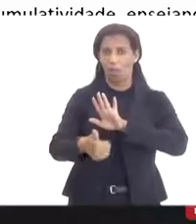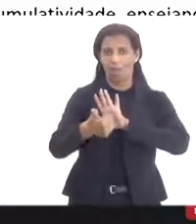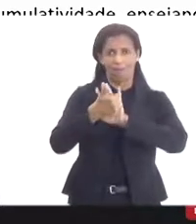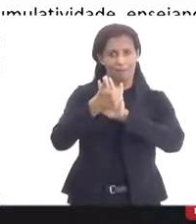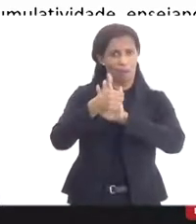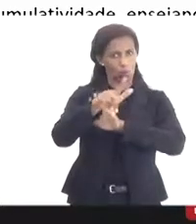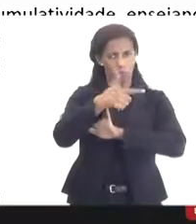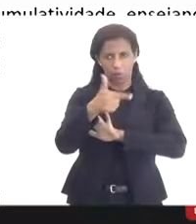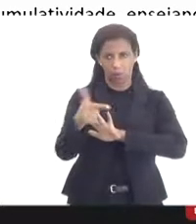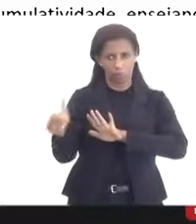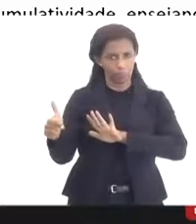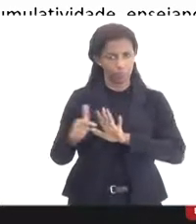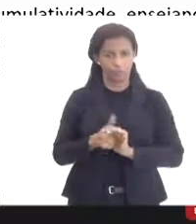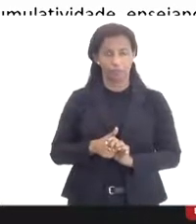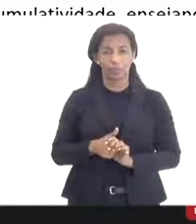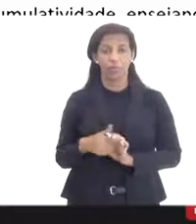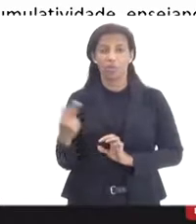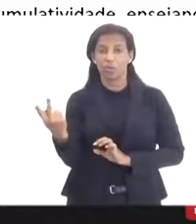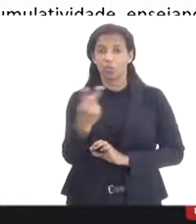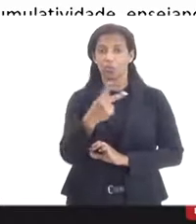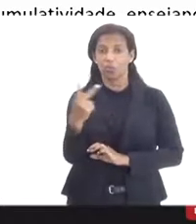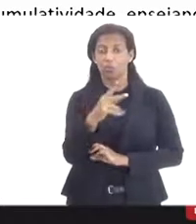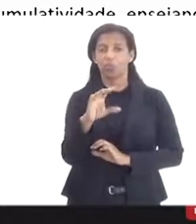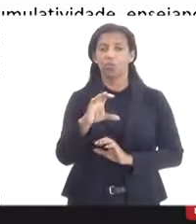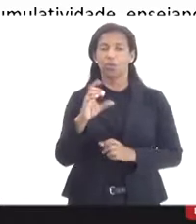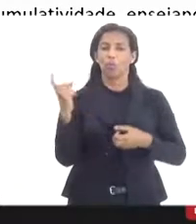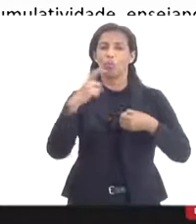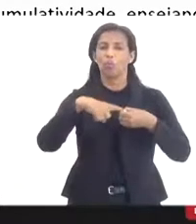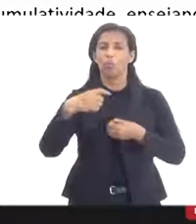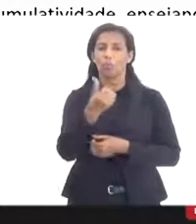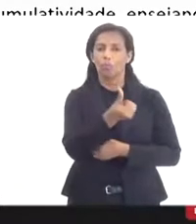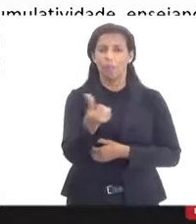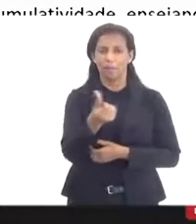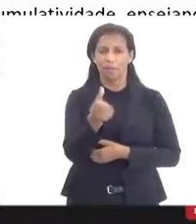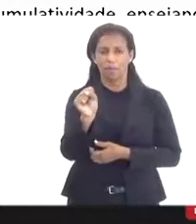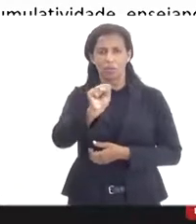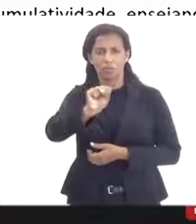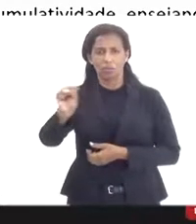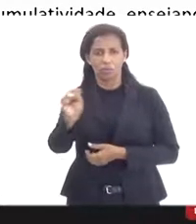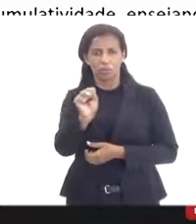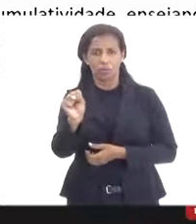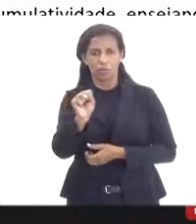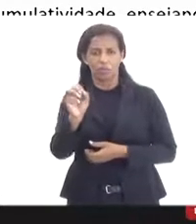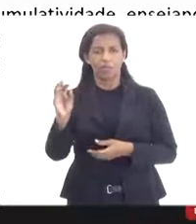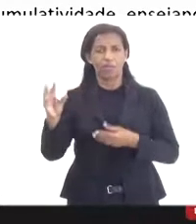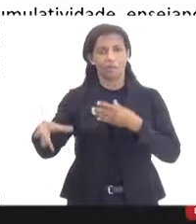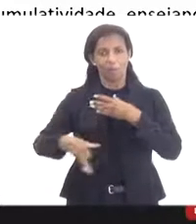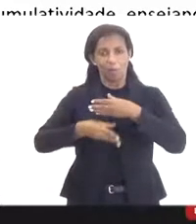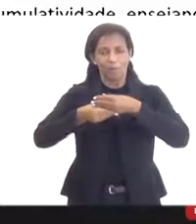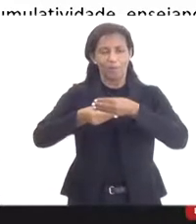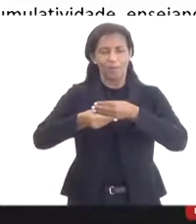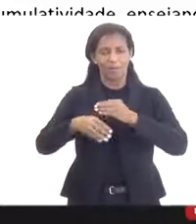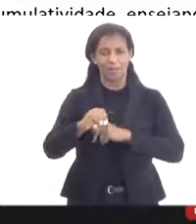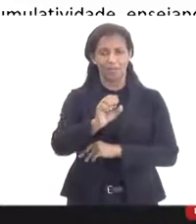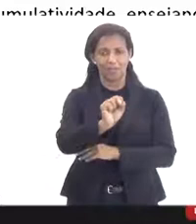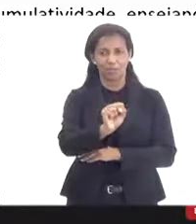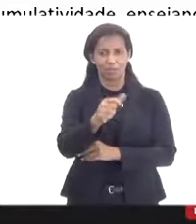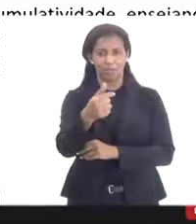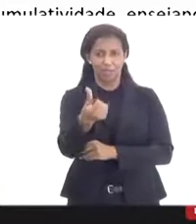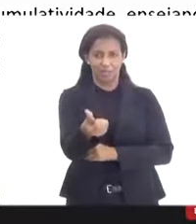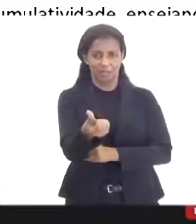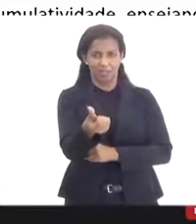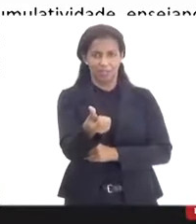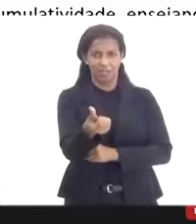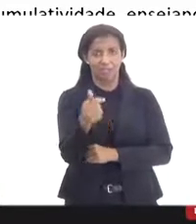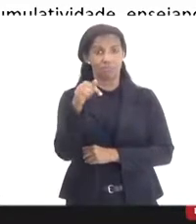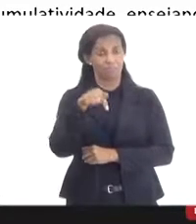Esses dois requisitos eles estavam no Convênio 66/88 e não foram repetidos na Lei Complementar 87/96, de forma expressa. E